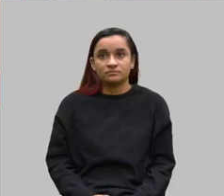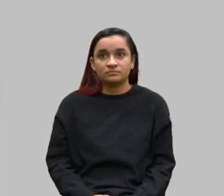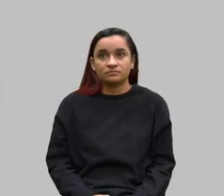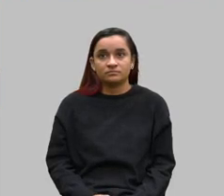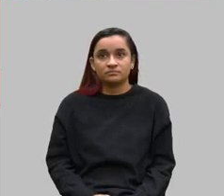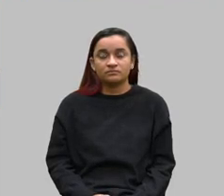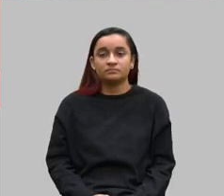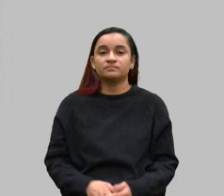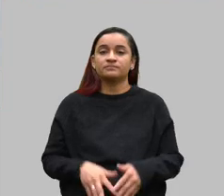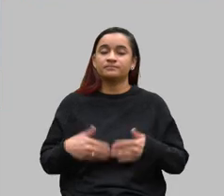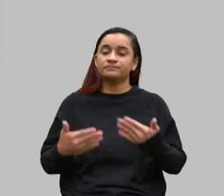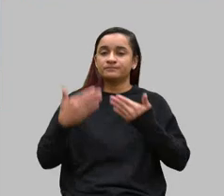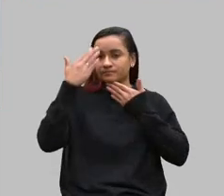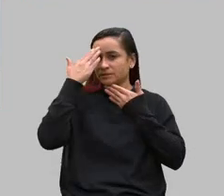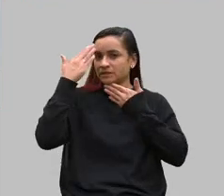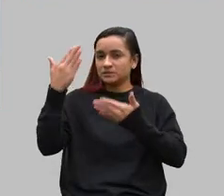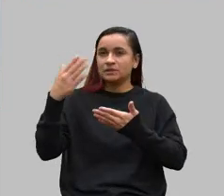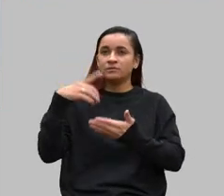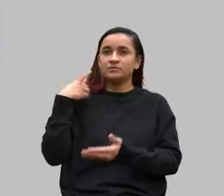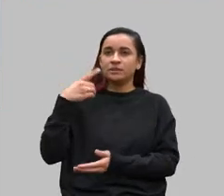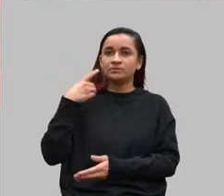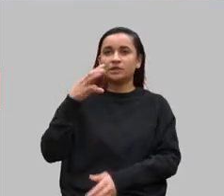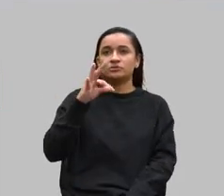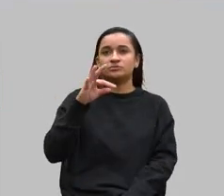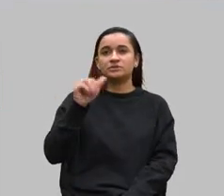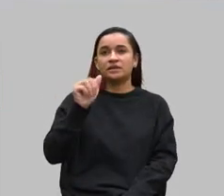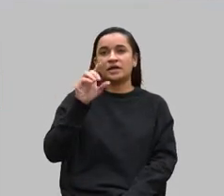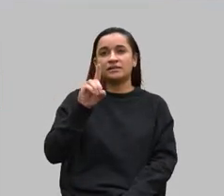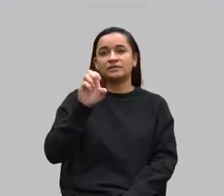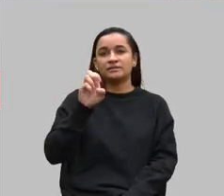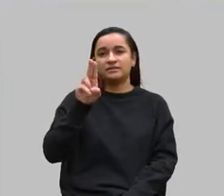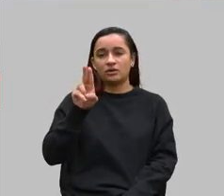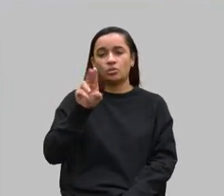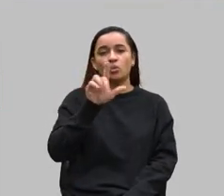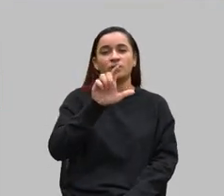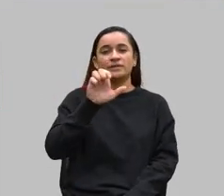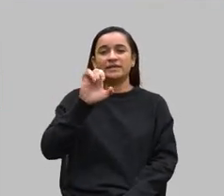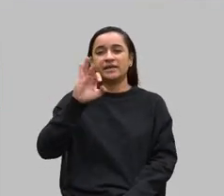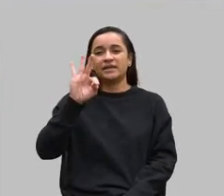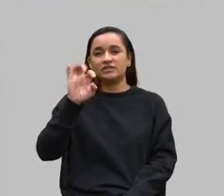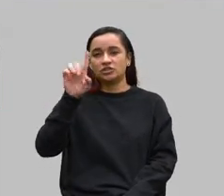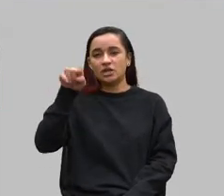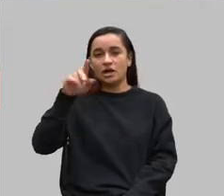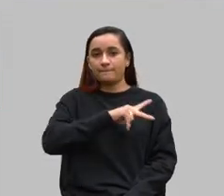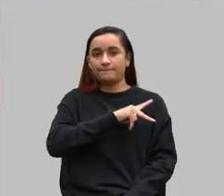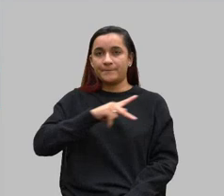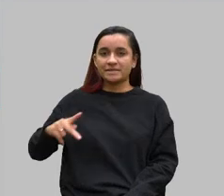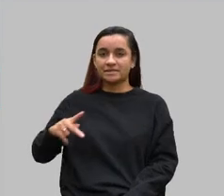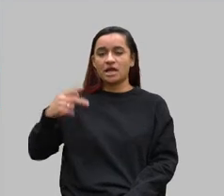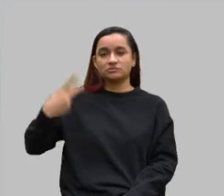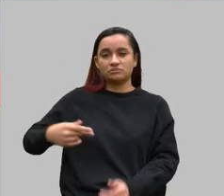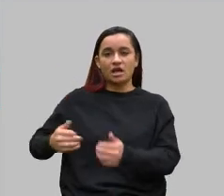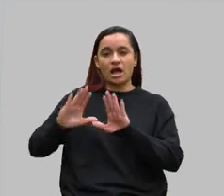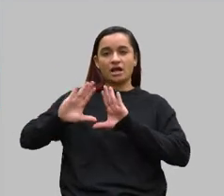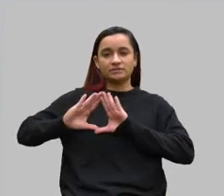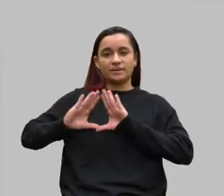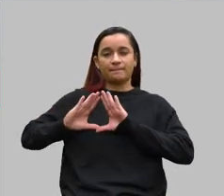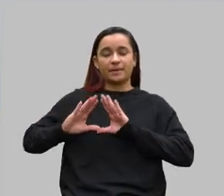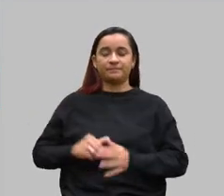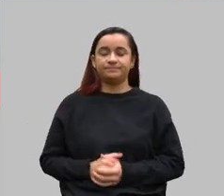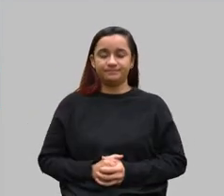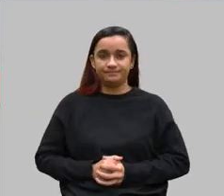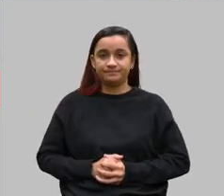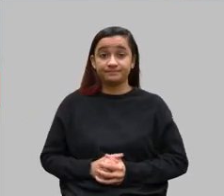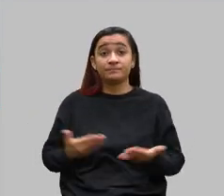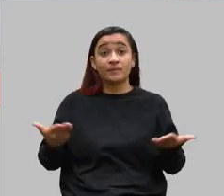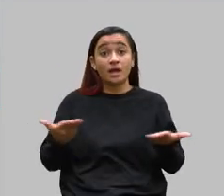agradecemos ao Deputado Tadeo Martins Leite presidente da Assembleia Legislativa de Minas Gerais neste momento com